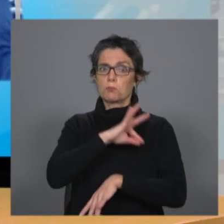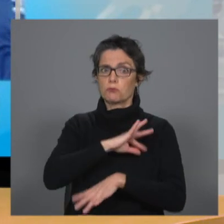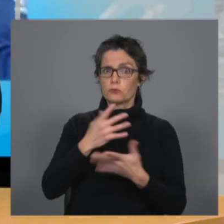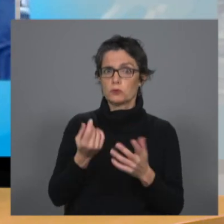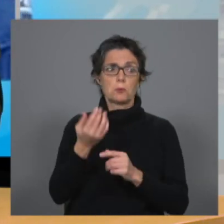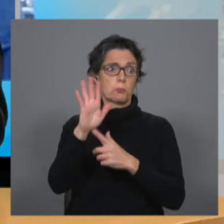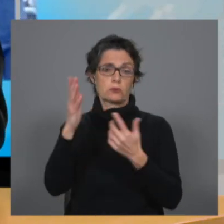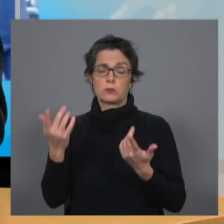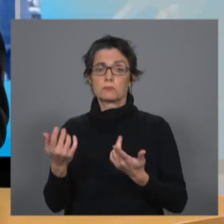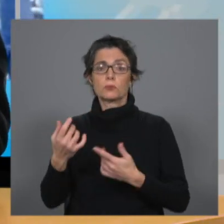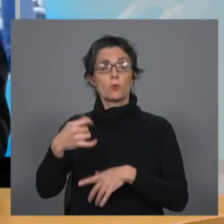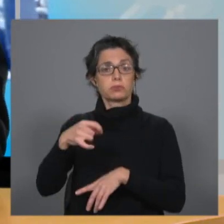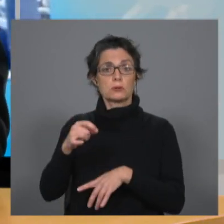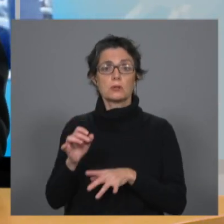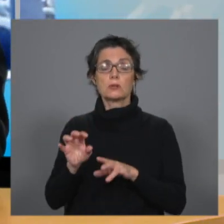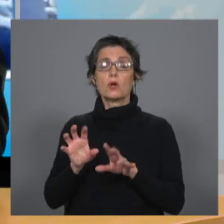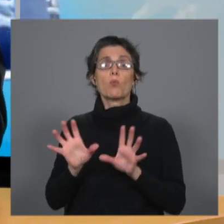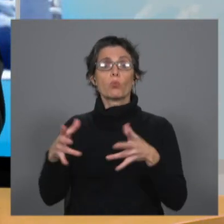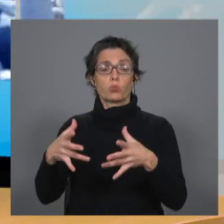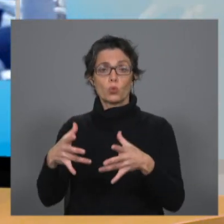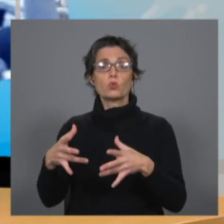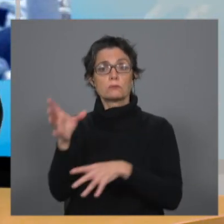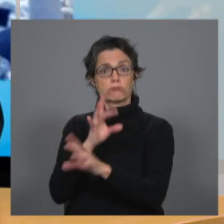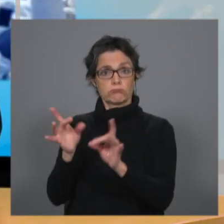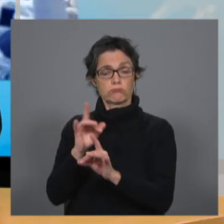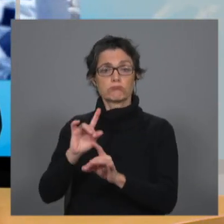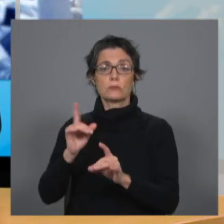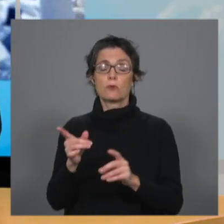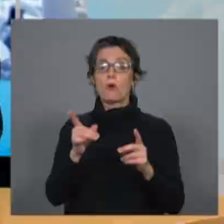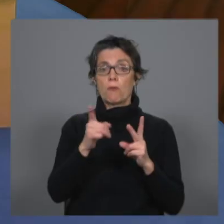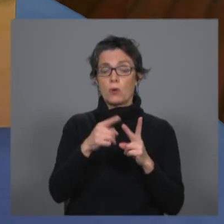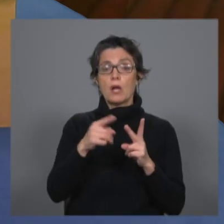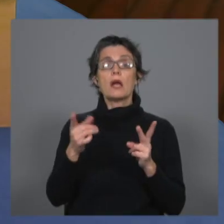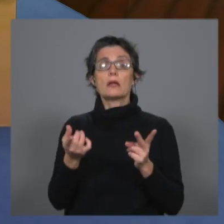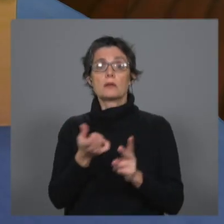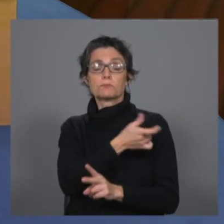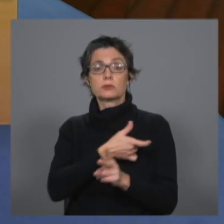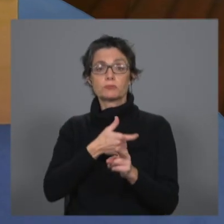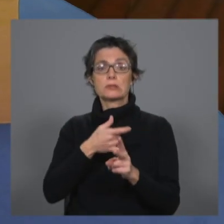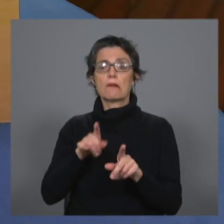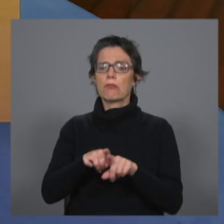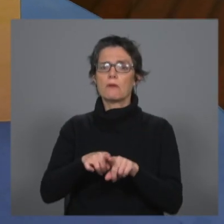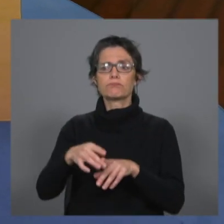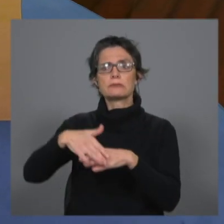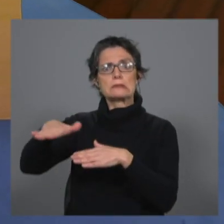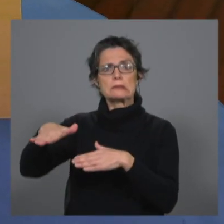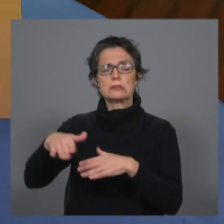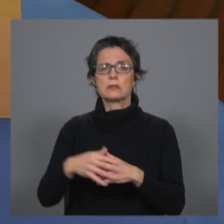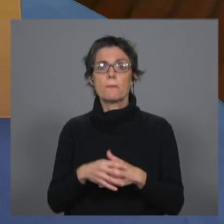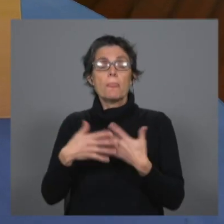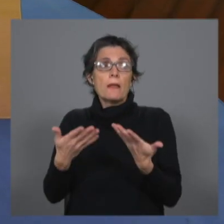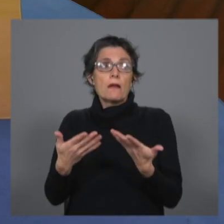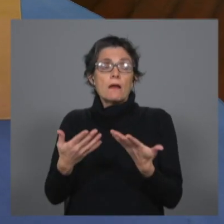Presidente do Conselho Europeu, propriamente dito, e também do representante de política externa. No fundo, o Ministro dos Negócios Estrangeiros da